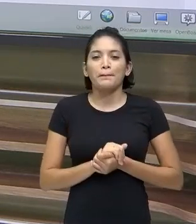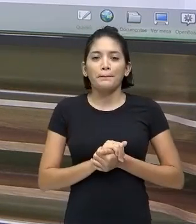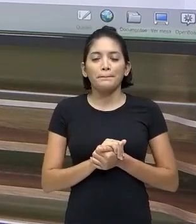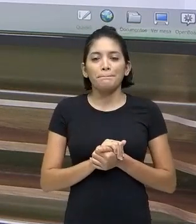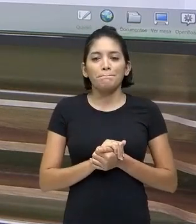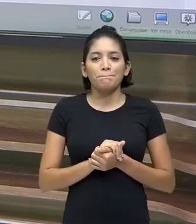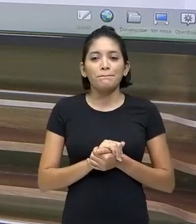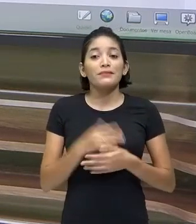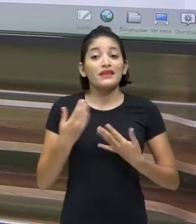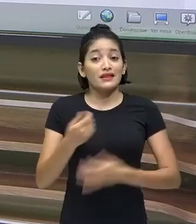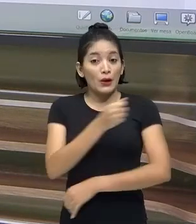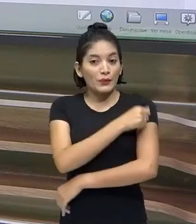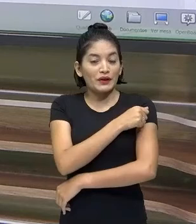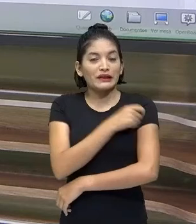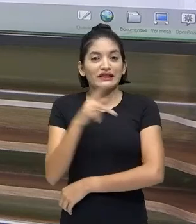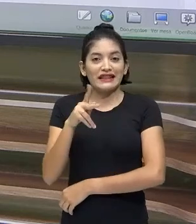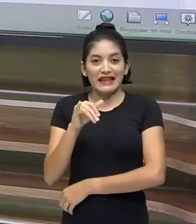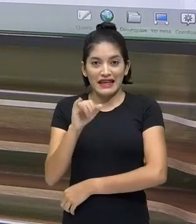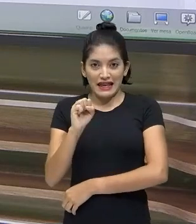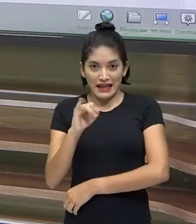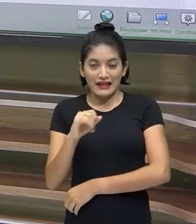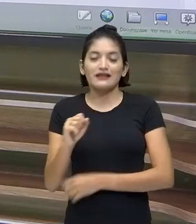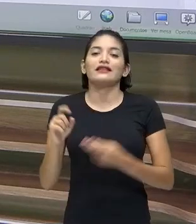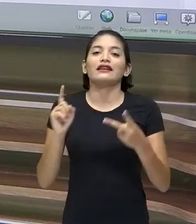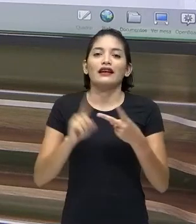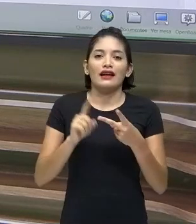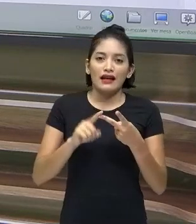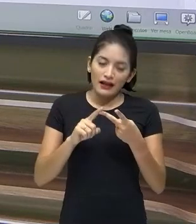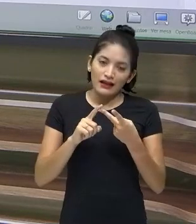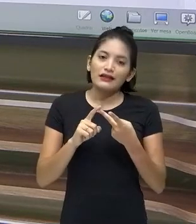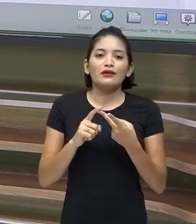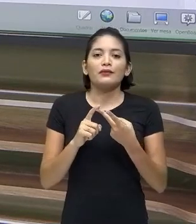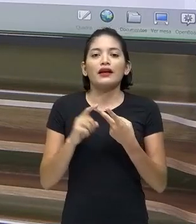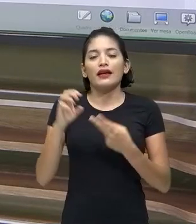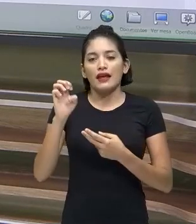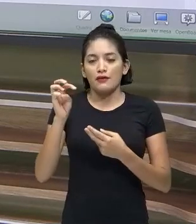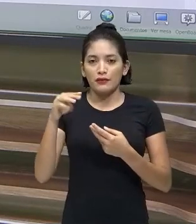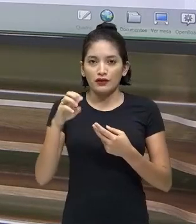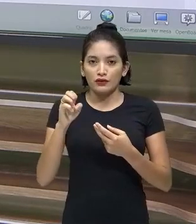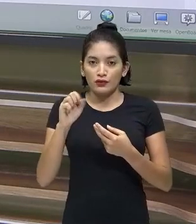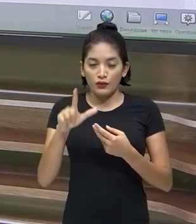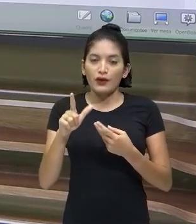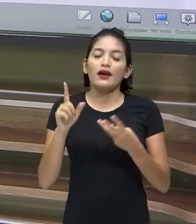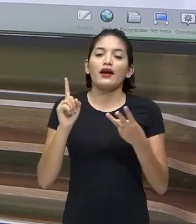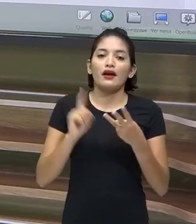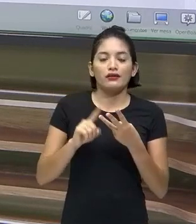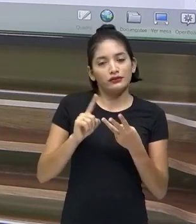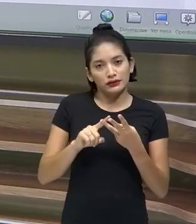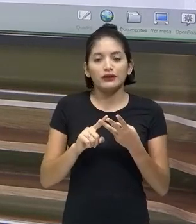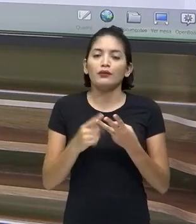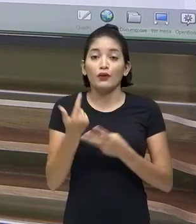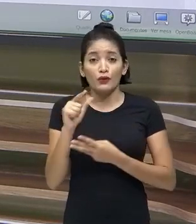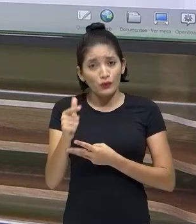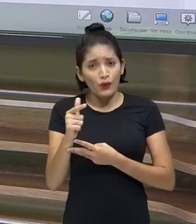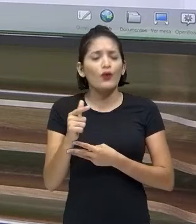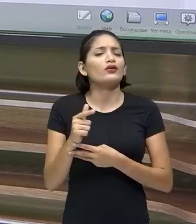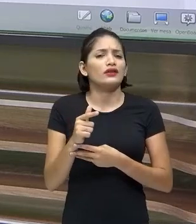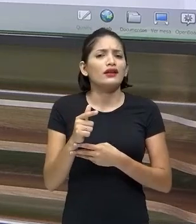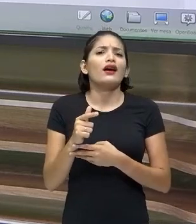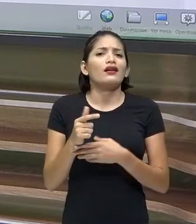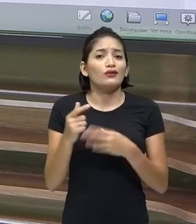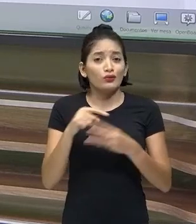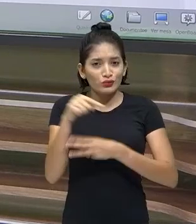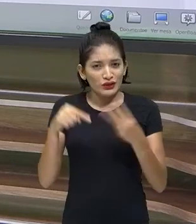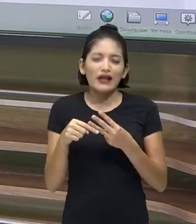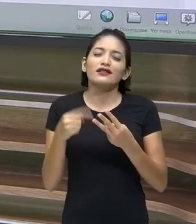aí, ó. Késia, Ruth e Emanuel, o nosso trio nono ano, né? Dá para ver que é um pouco contraditório. Nós vamos já trabalhar